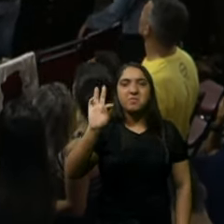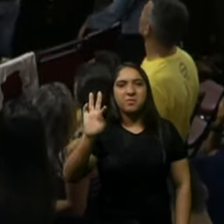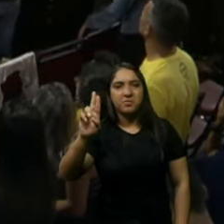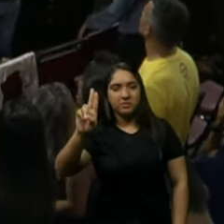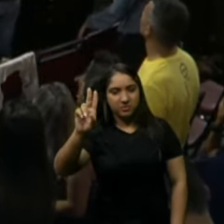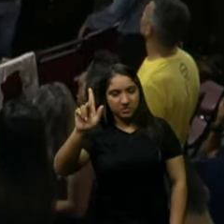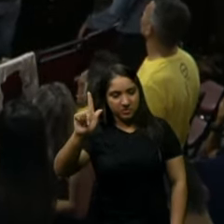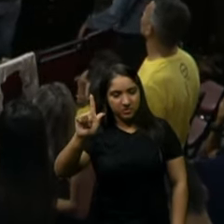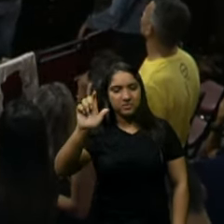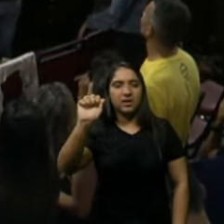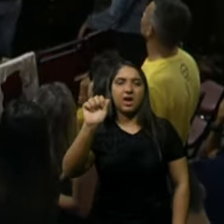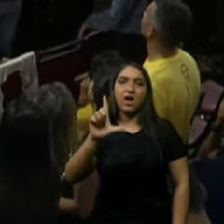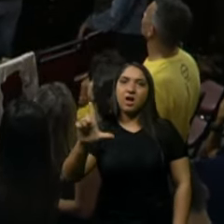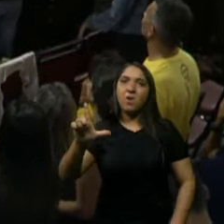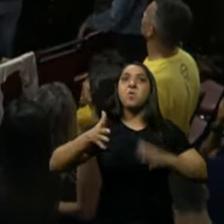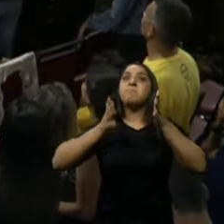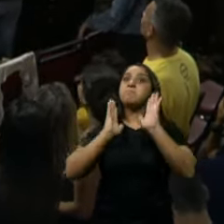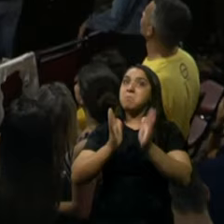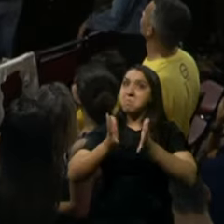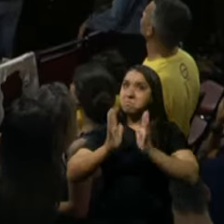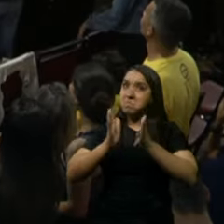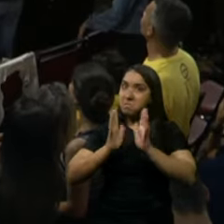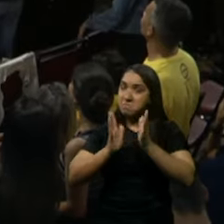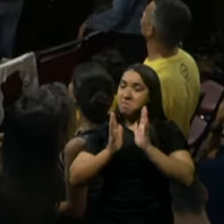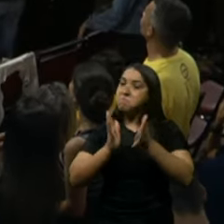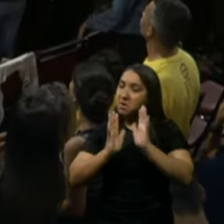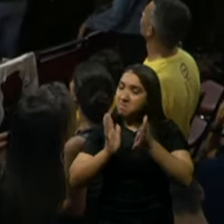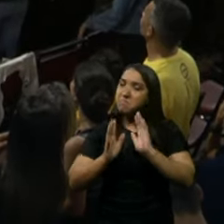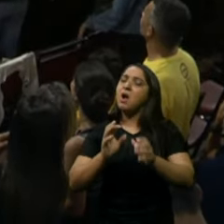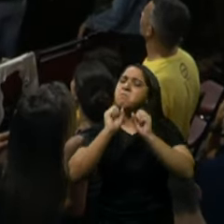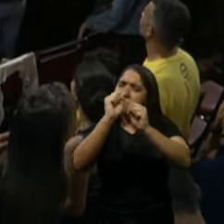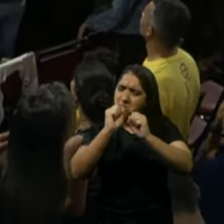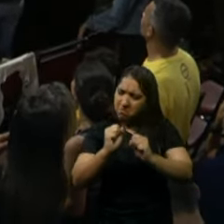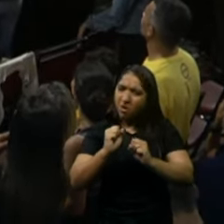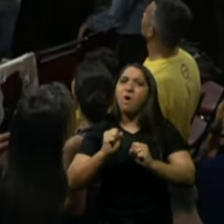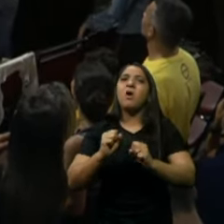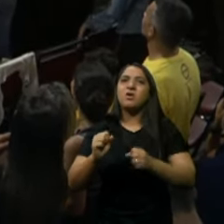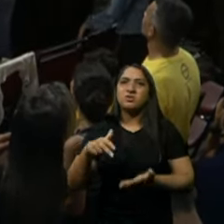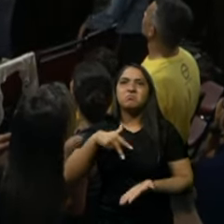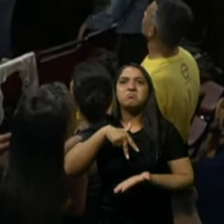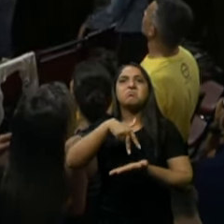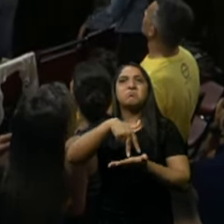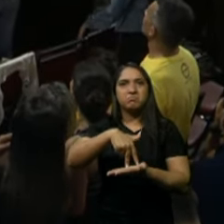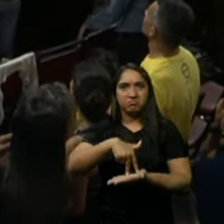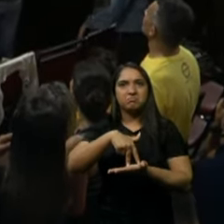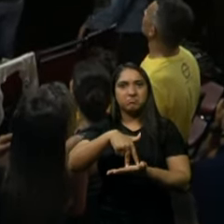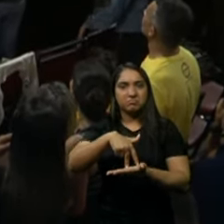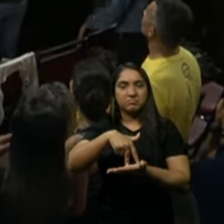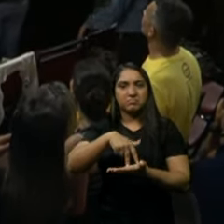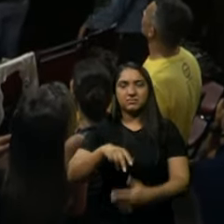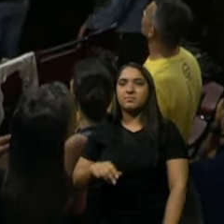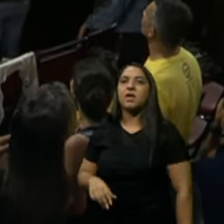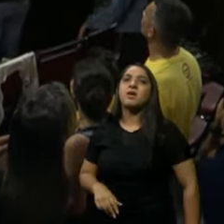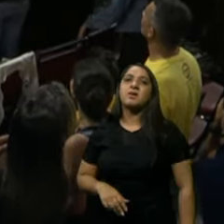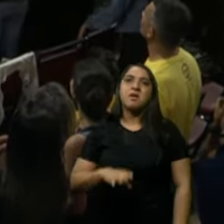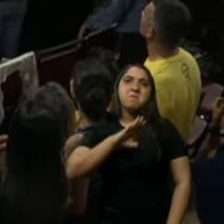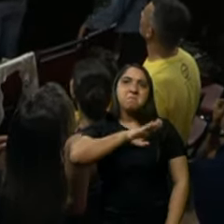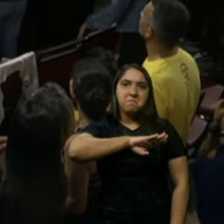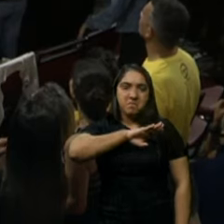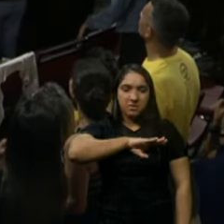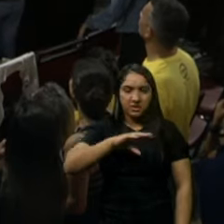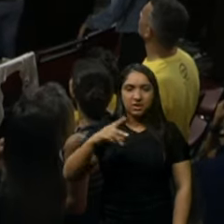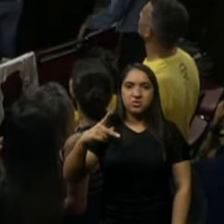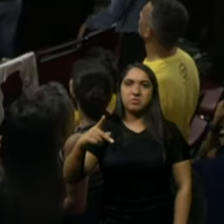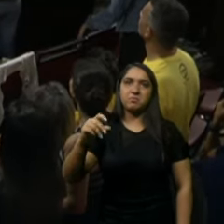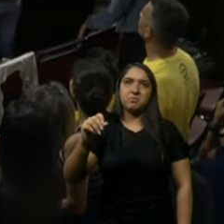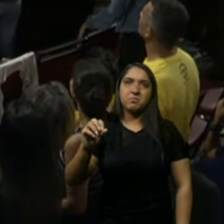português de Portugal lhe parece pode vir libras em português de Portugal tá